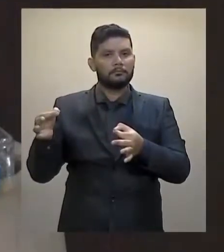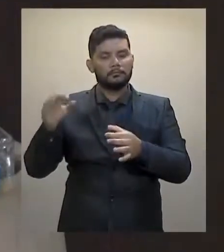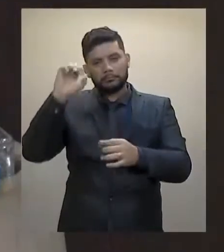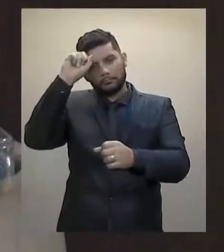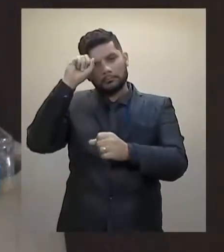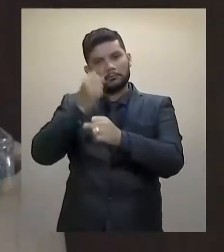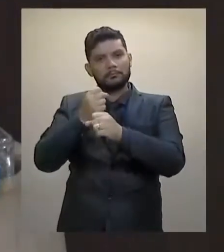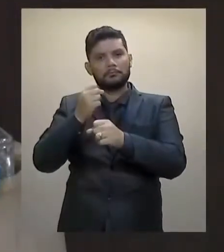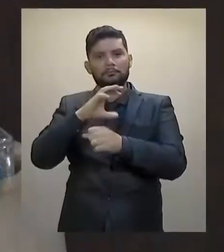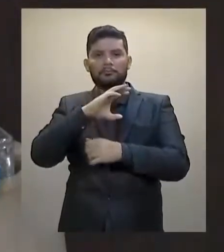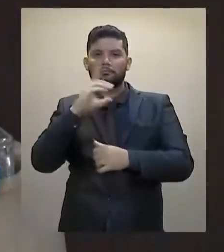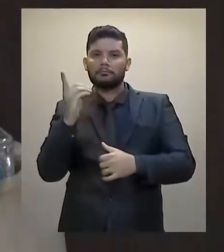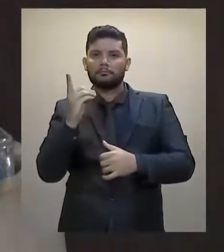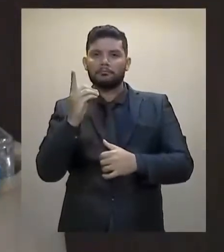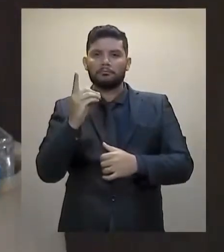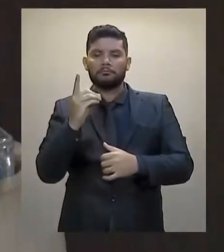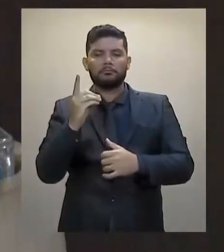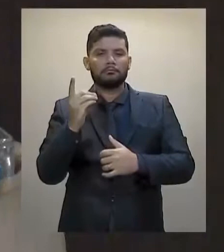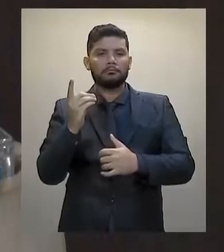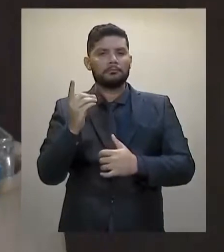à coordenação, ao departamento